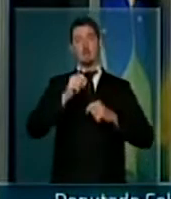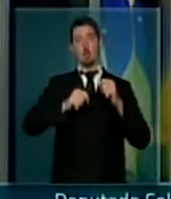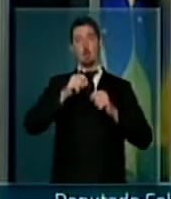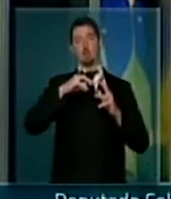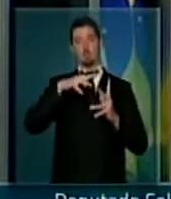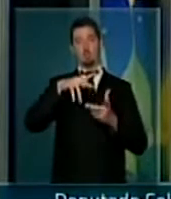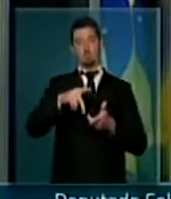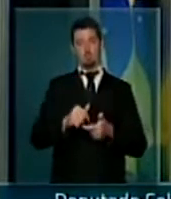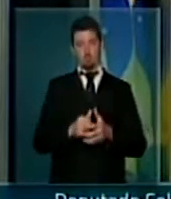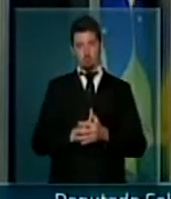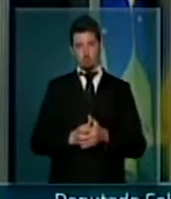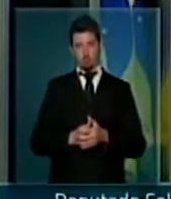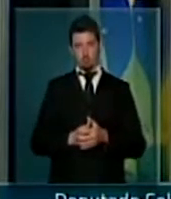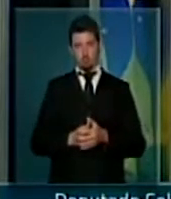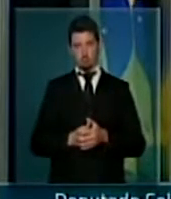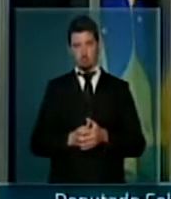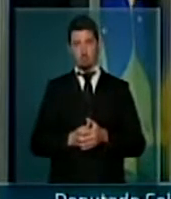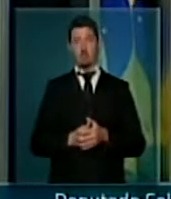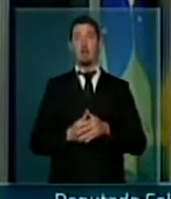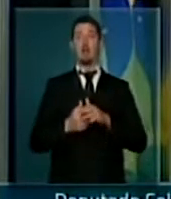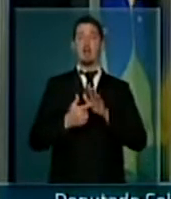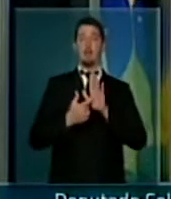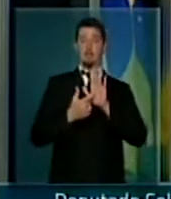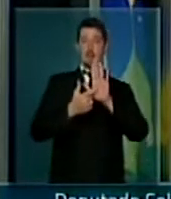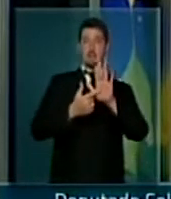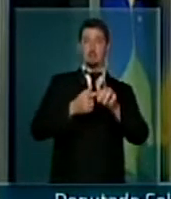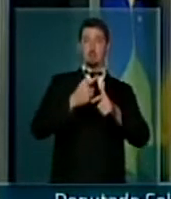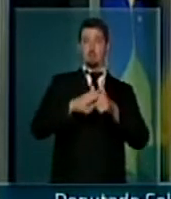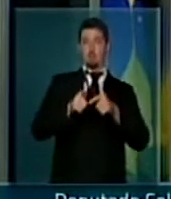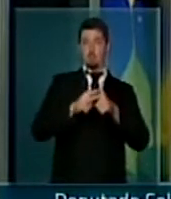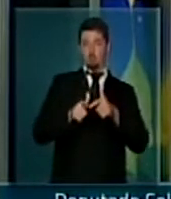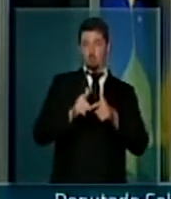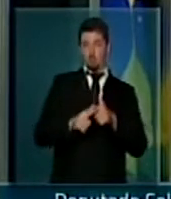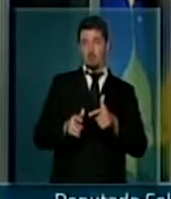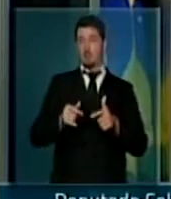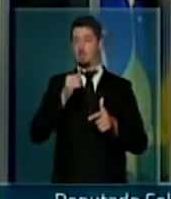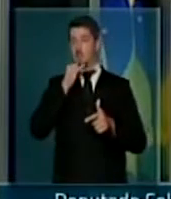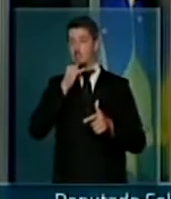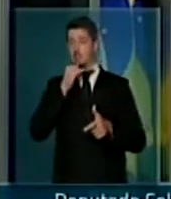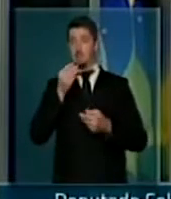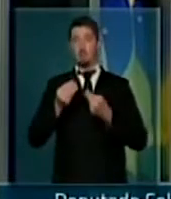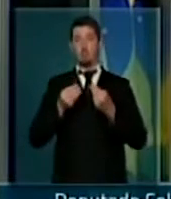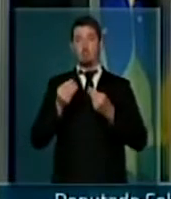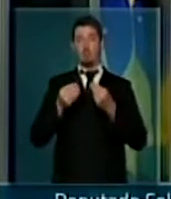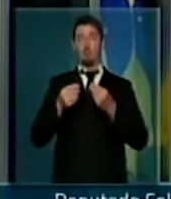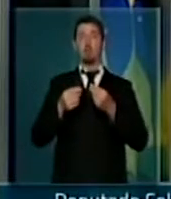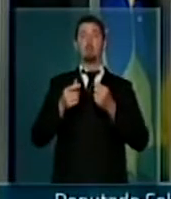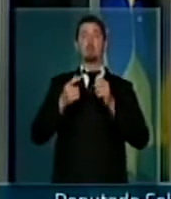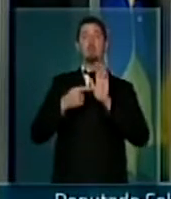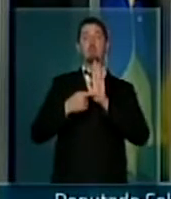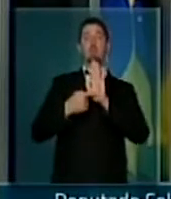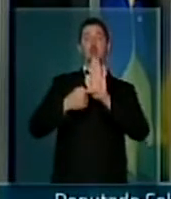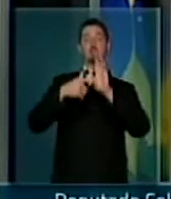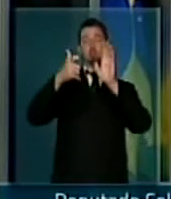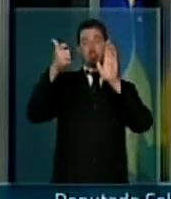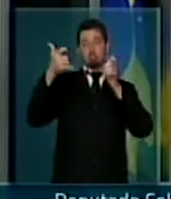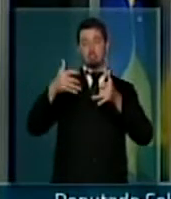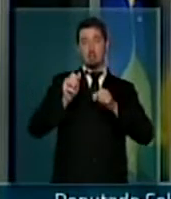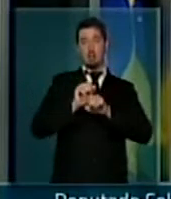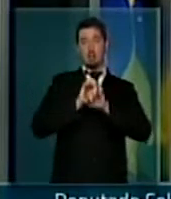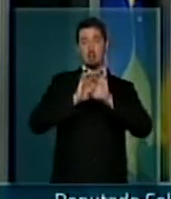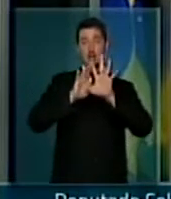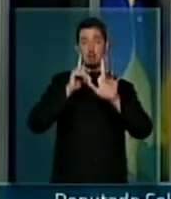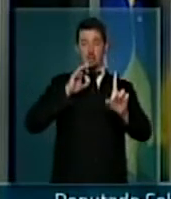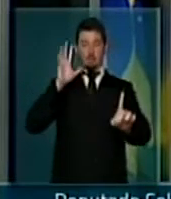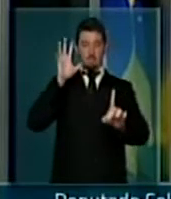economia mundial. Eles apresentam problemas e exemplos que ilustram como eles